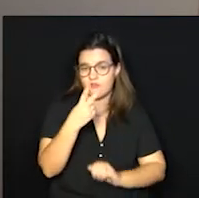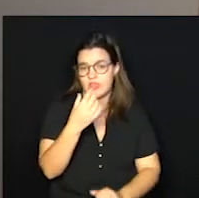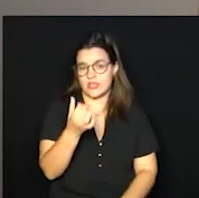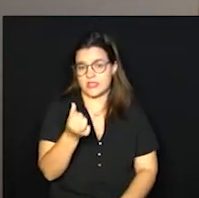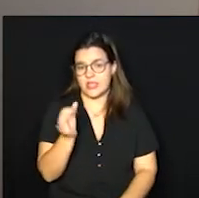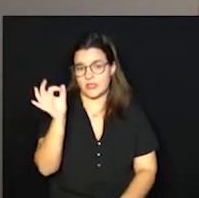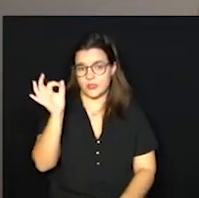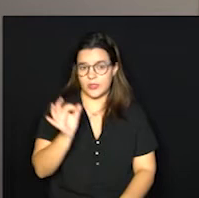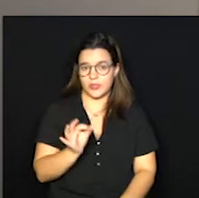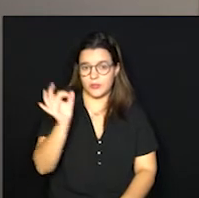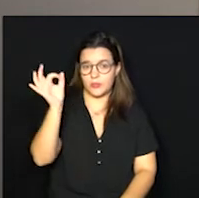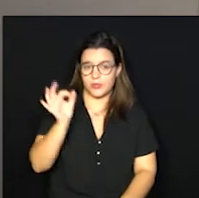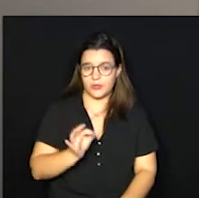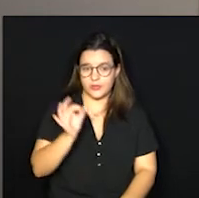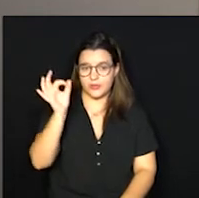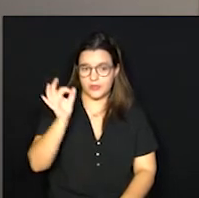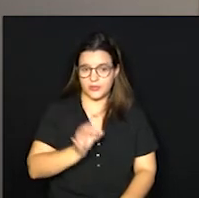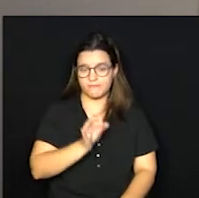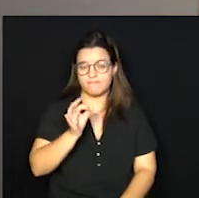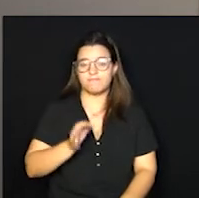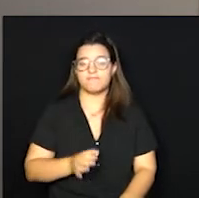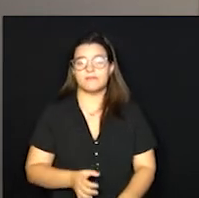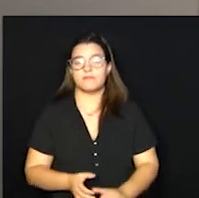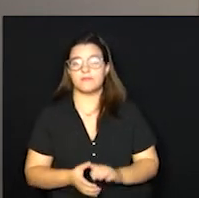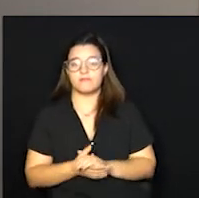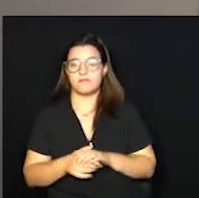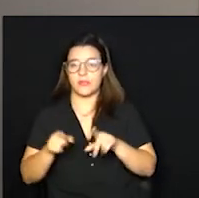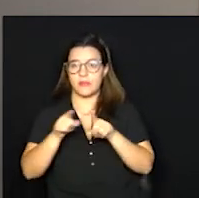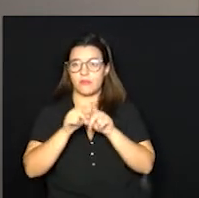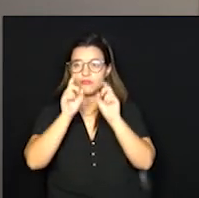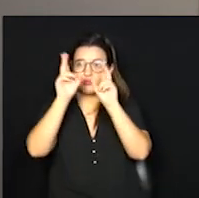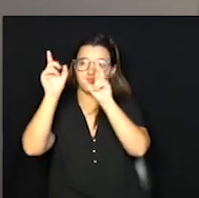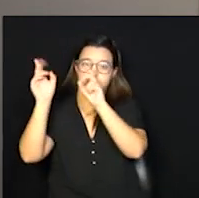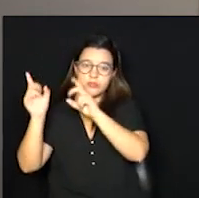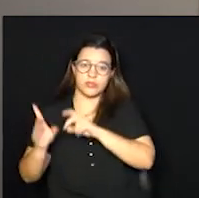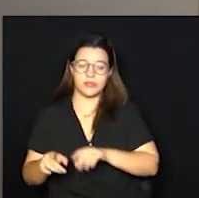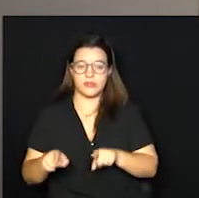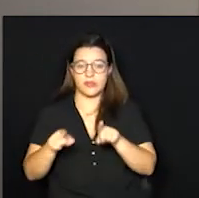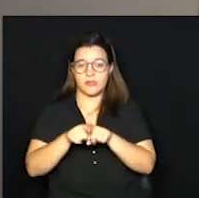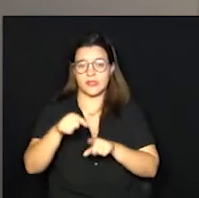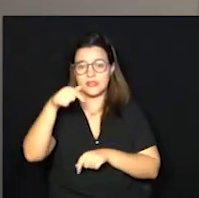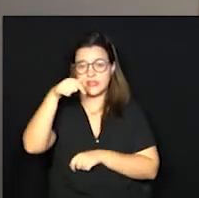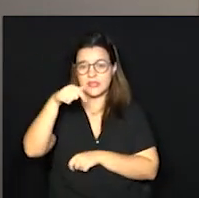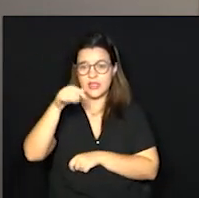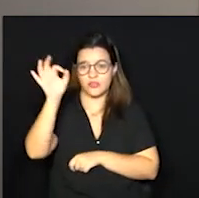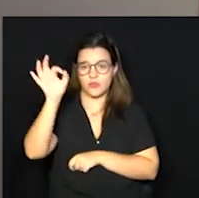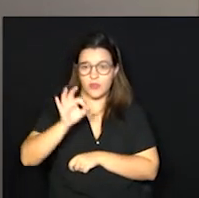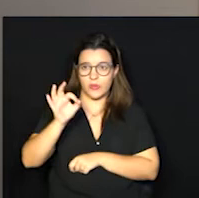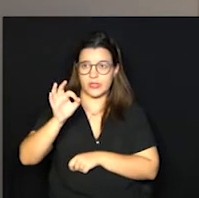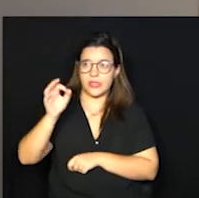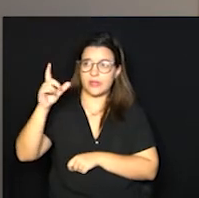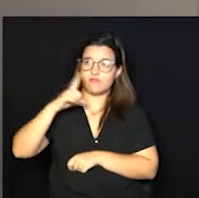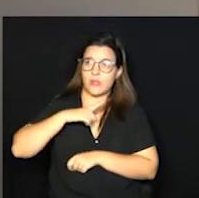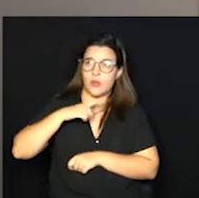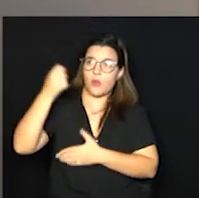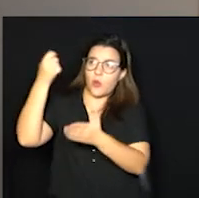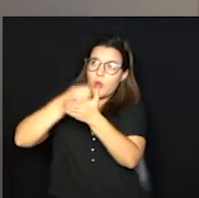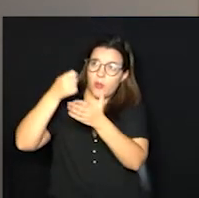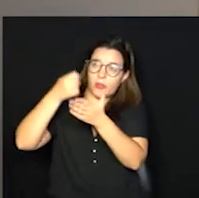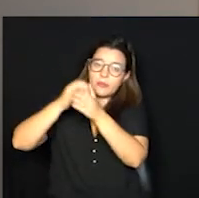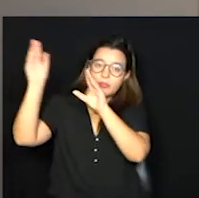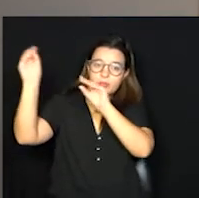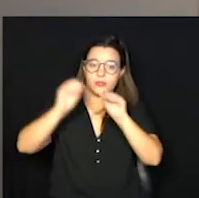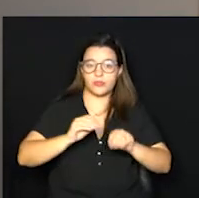26% nas exportações, como também houve uma queda de em torno de 7% nas importações, o que acabou reduzindo um